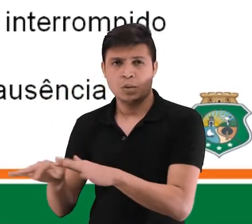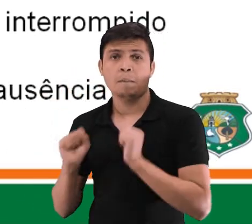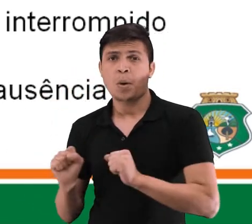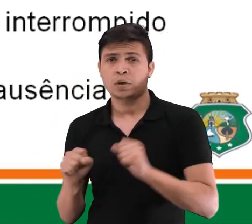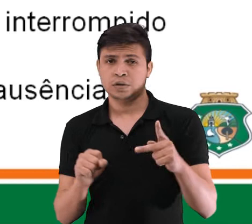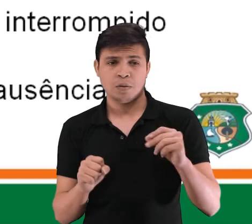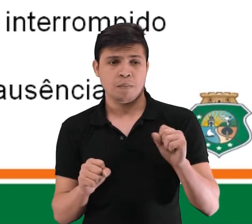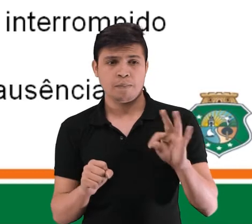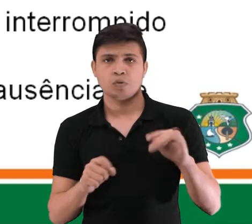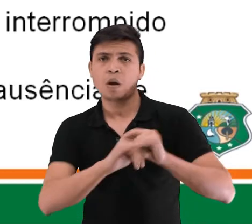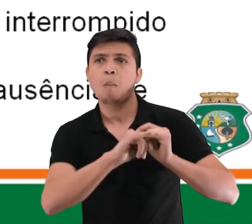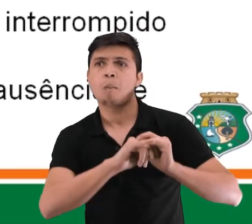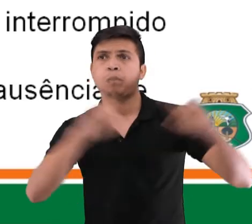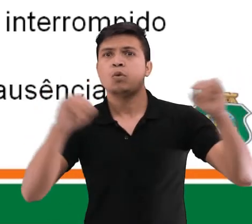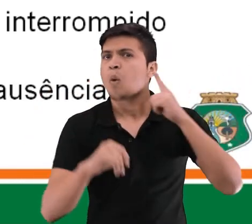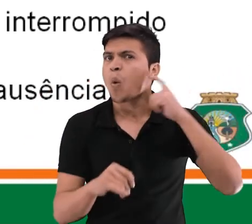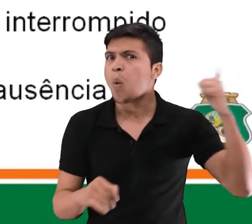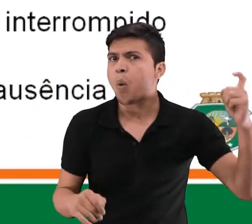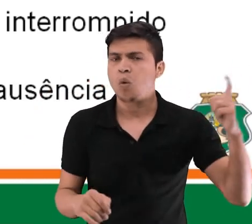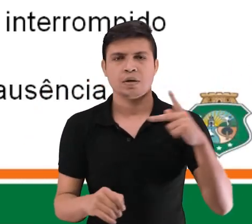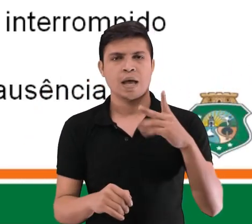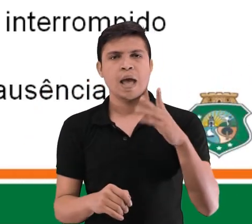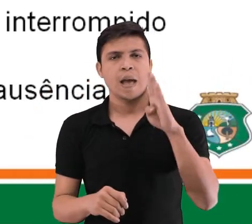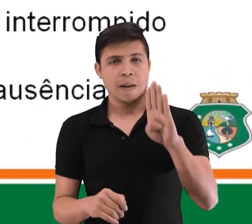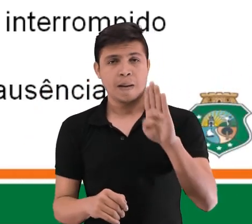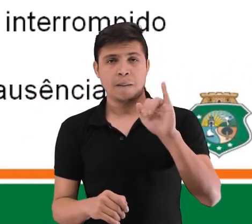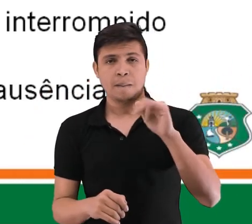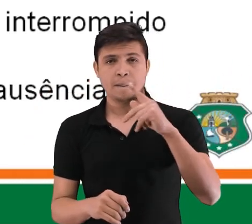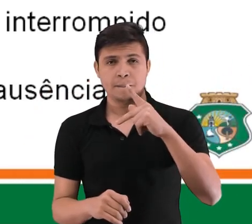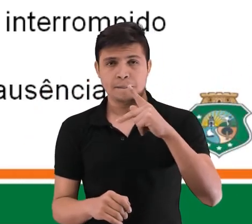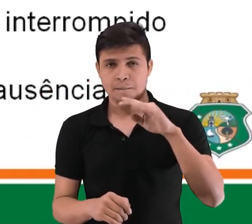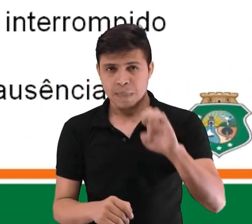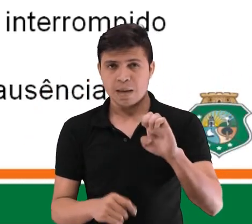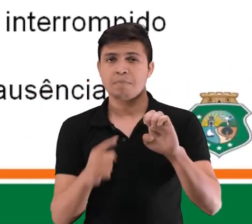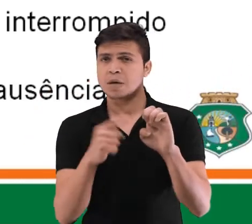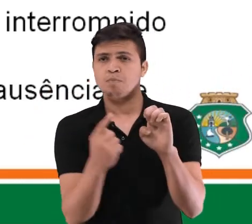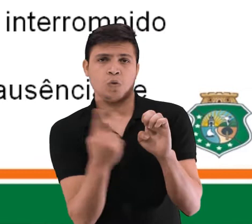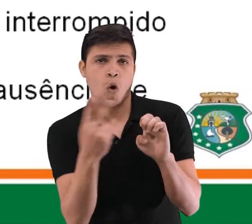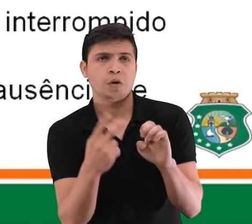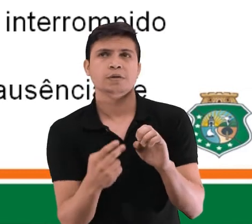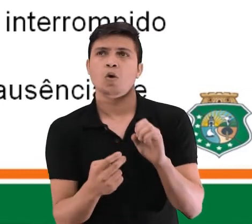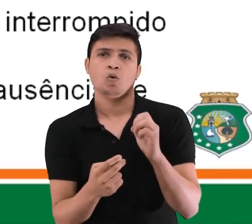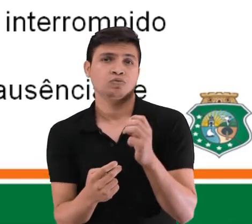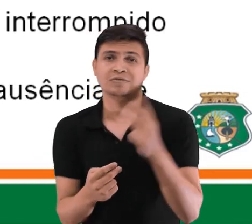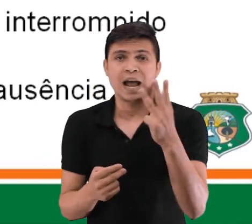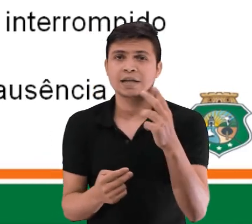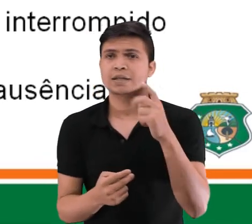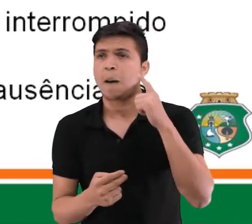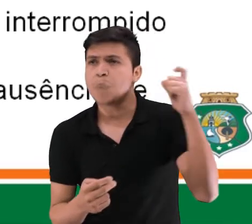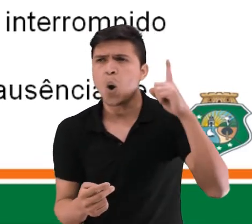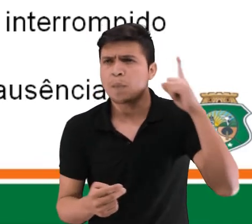sonoros, dar 2 bip curtos, 3 bip longos, e com esses sinais sonoros nós podemos